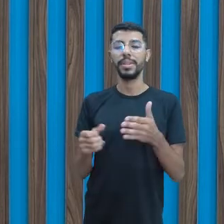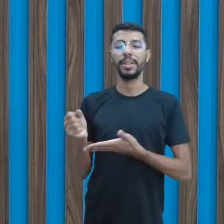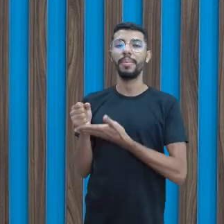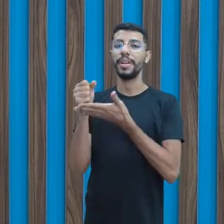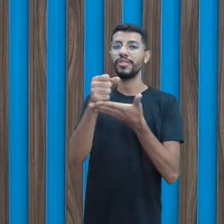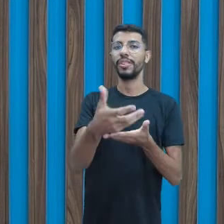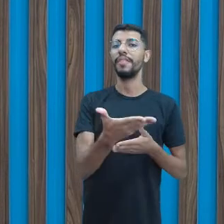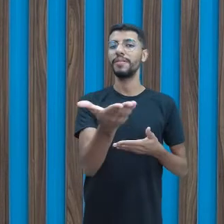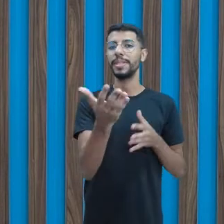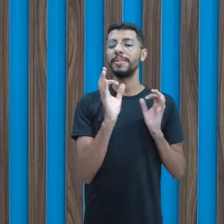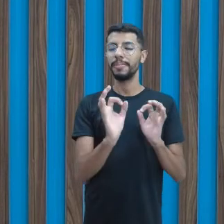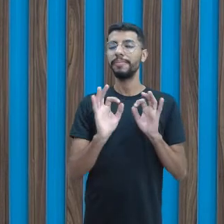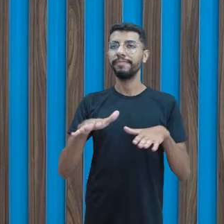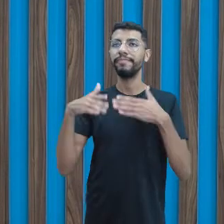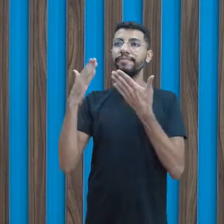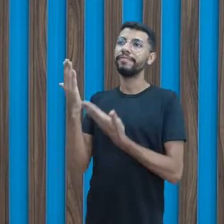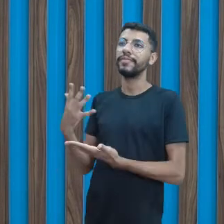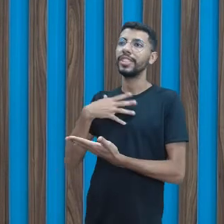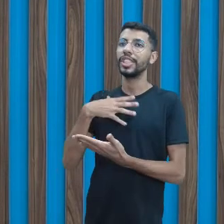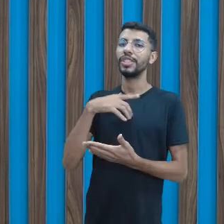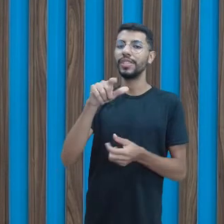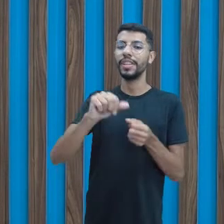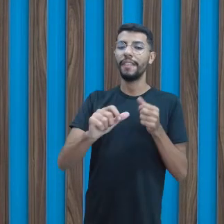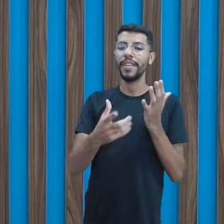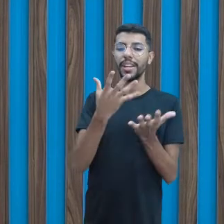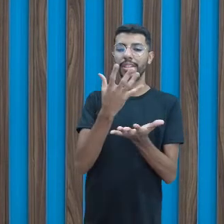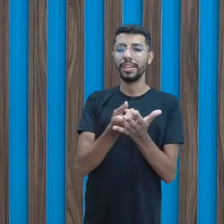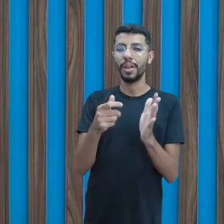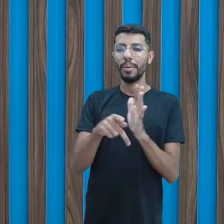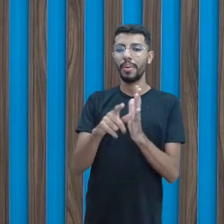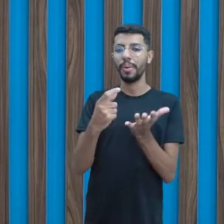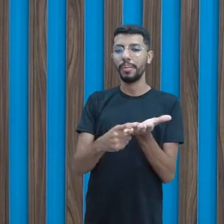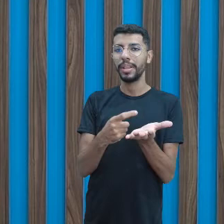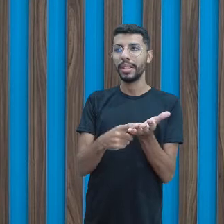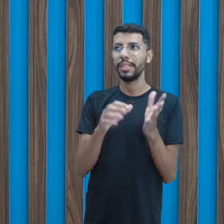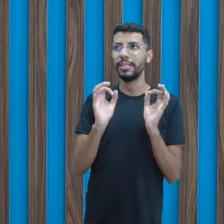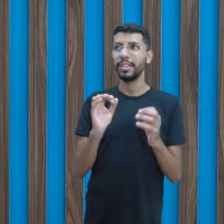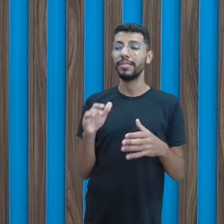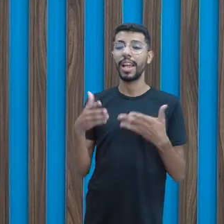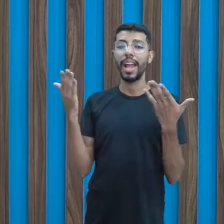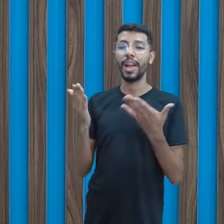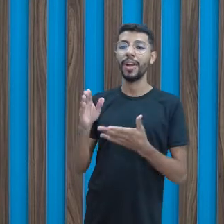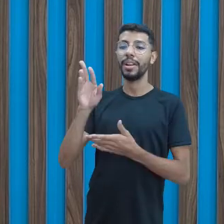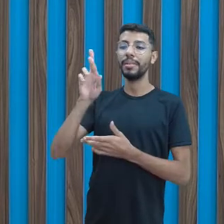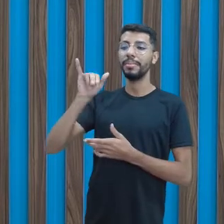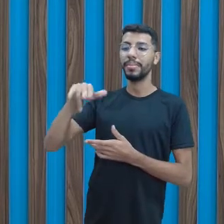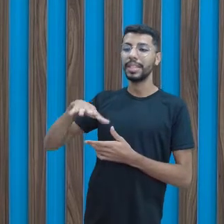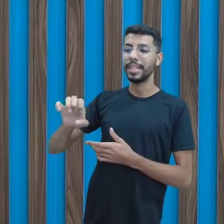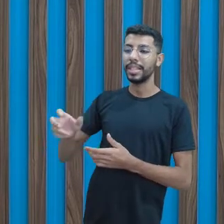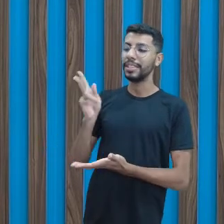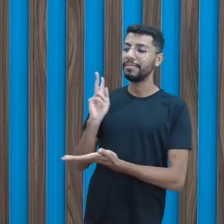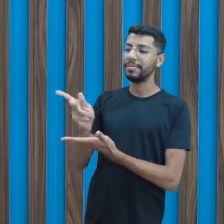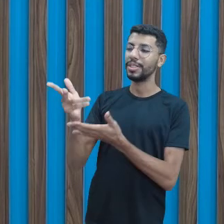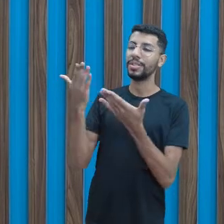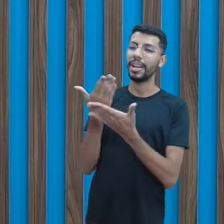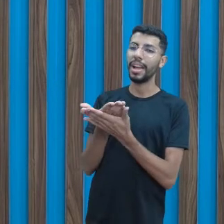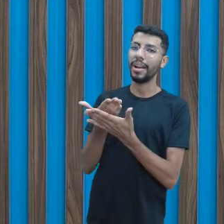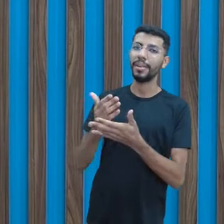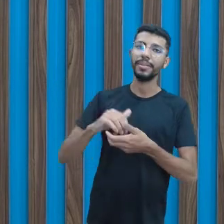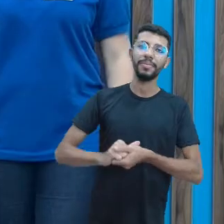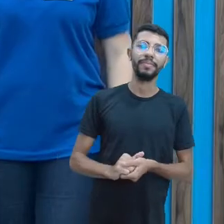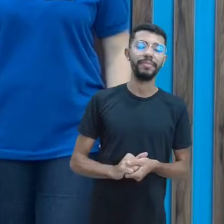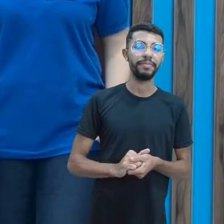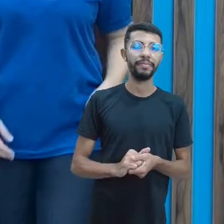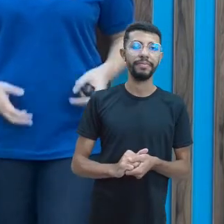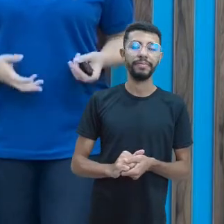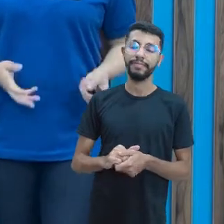você, tá? Então é dessa forma aí que você faz o download aí do aplicativo, tá bom? Eu vou voltar com a Briane e ela vai dar continuidade à aula.